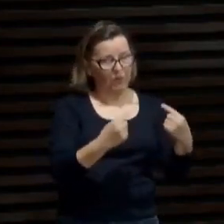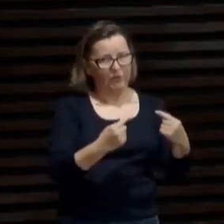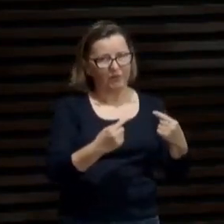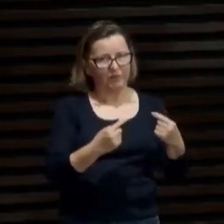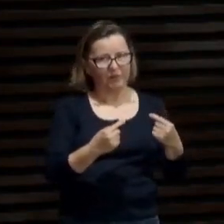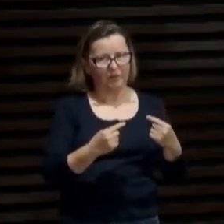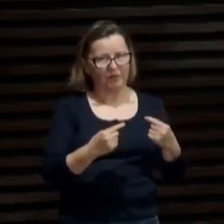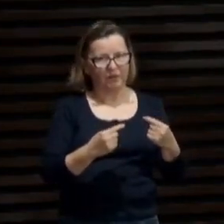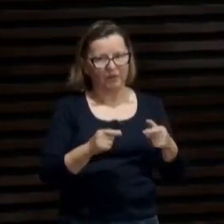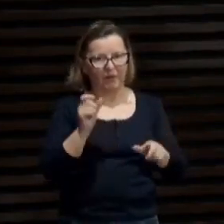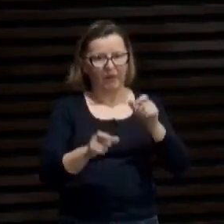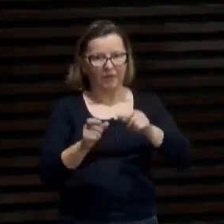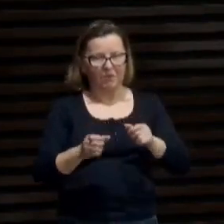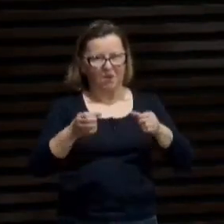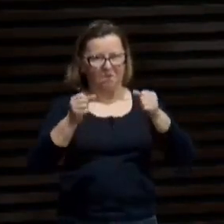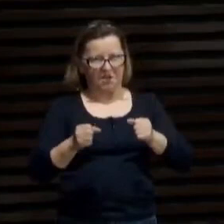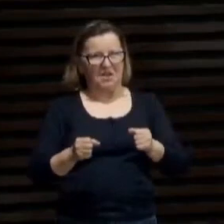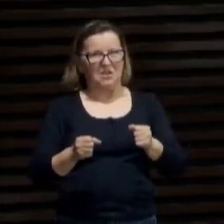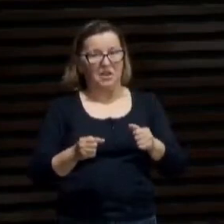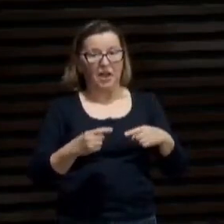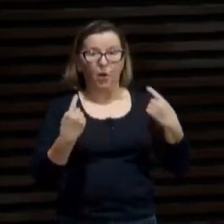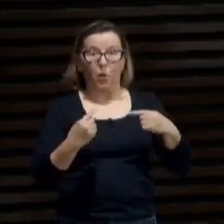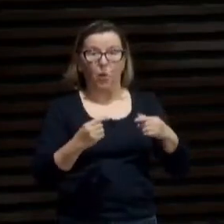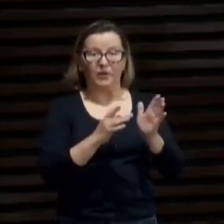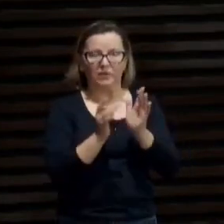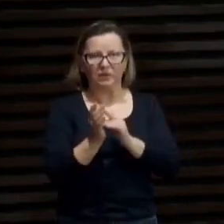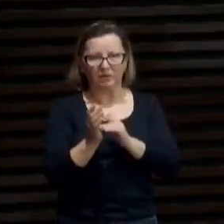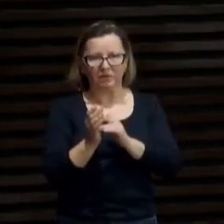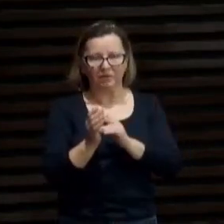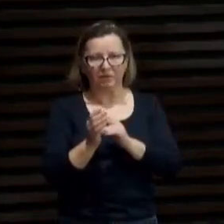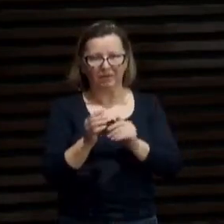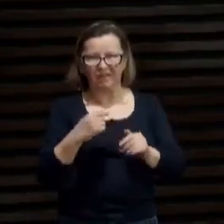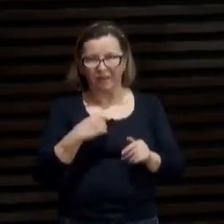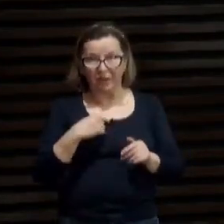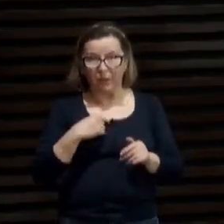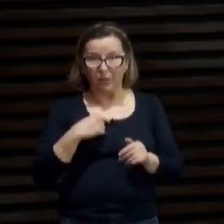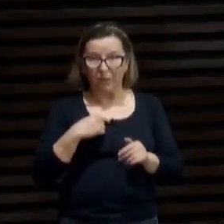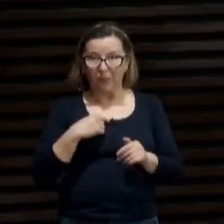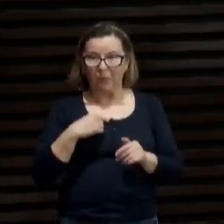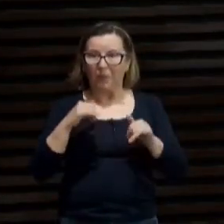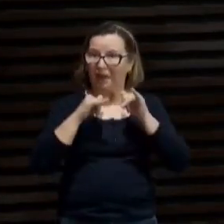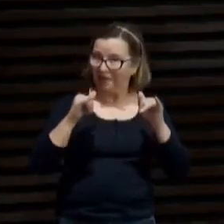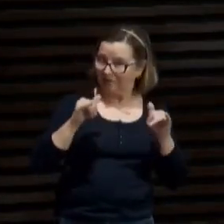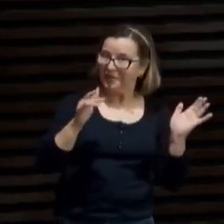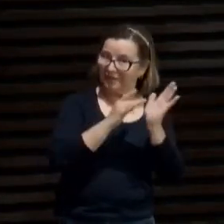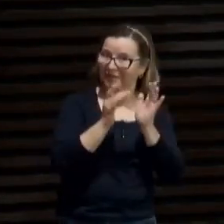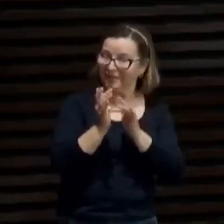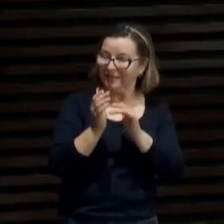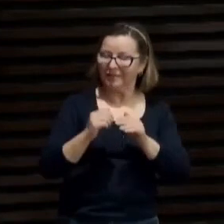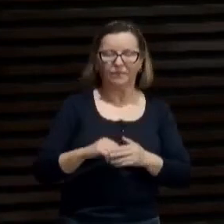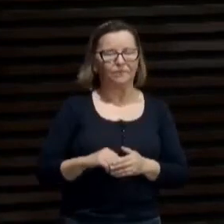Jesus. E Jesus ainda fala, você está indo como um cordeiro para o meio de lobos? Amado, se eu falar para você ir pregar